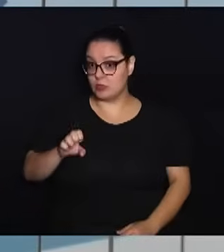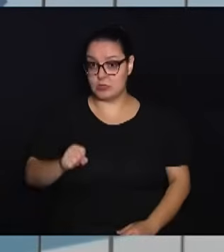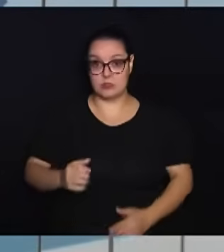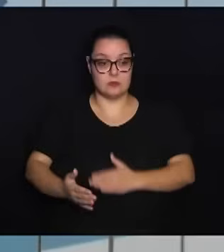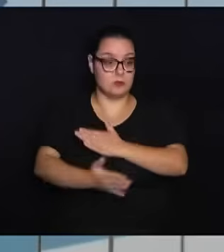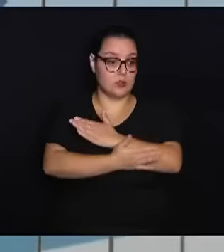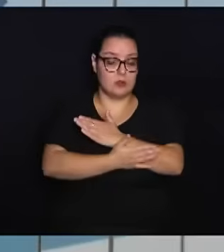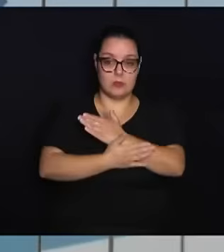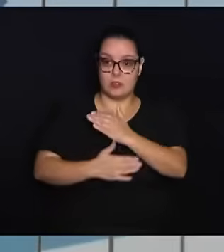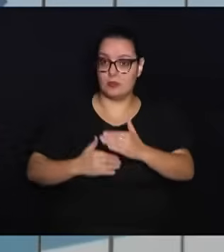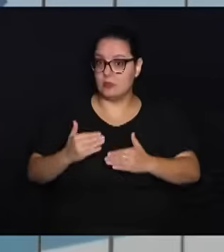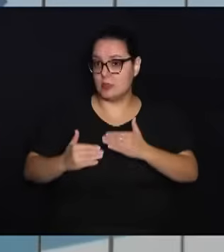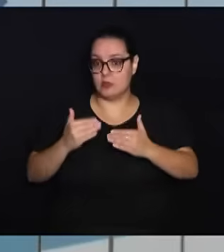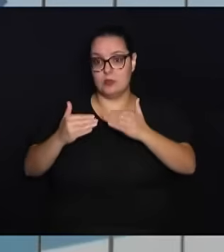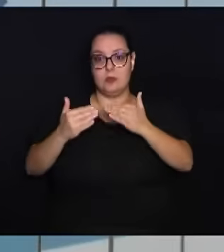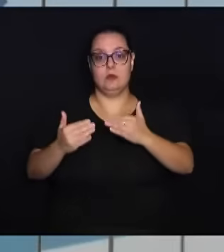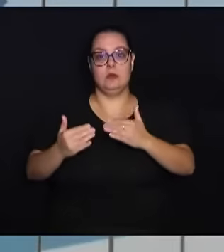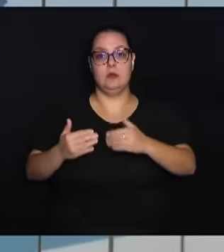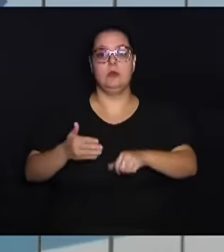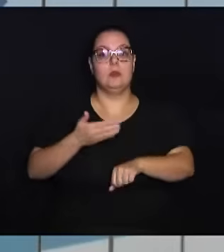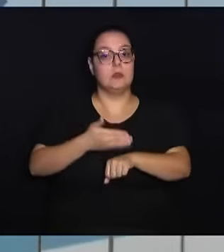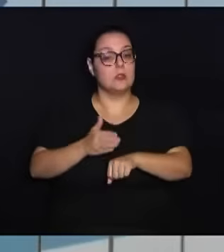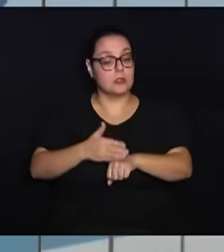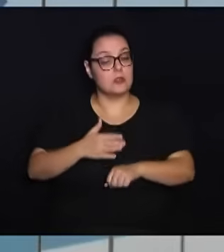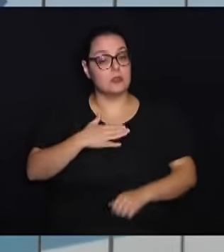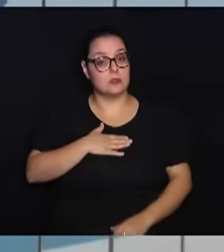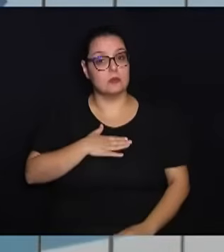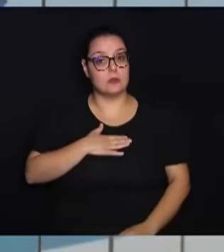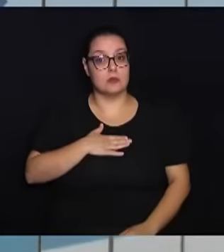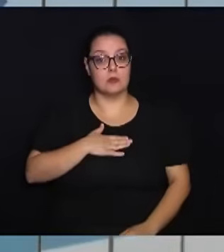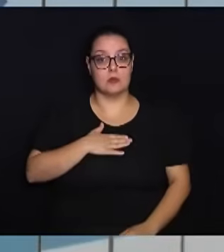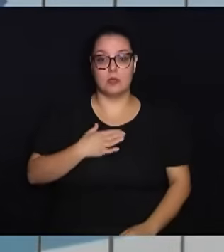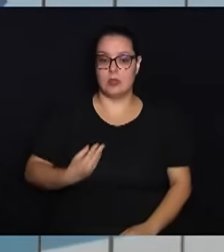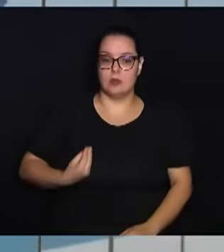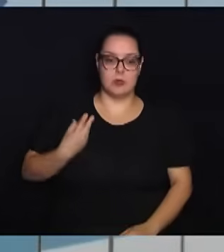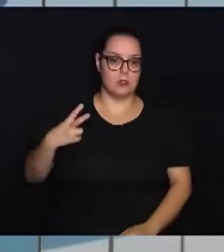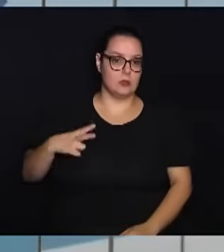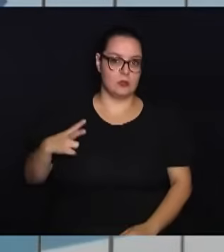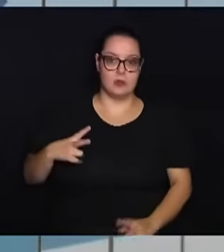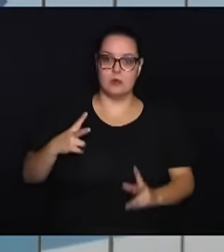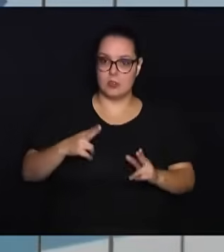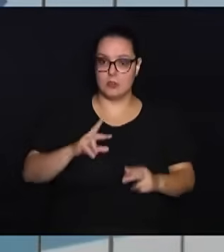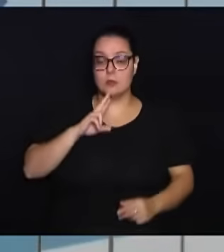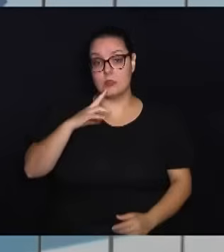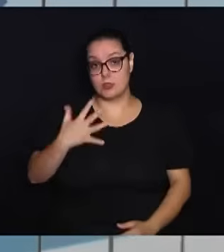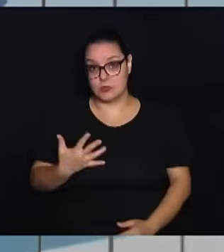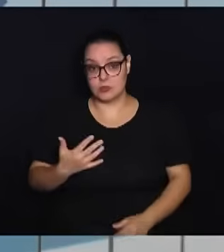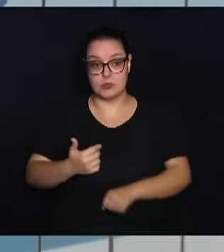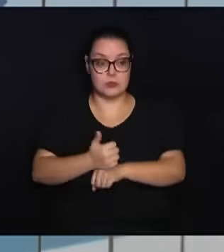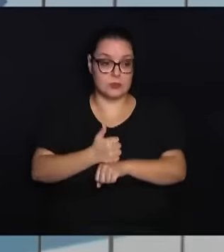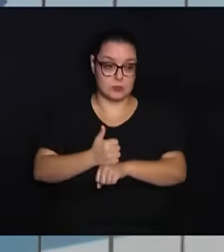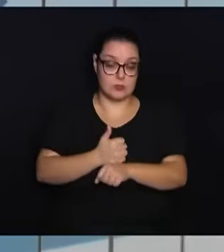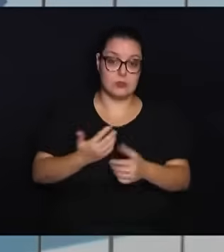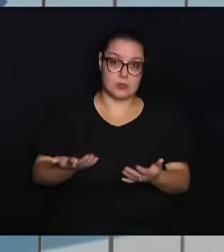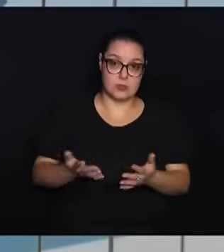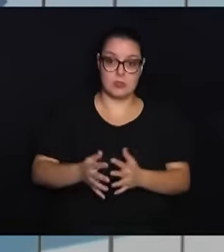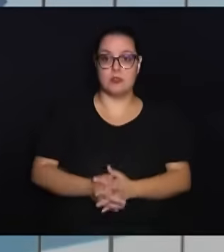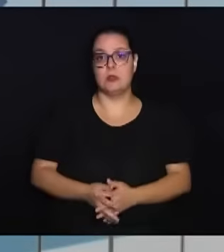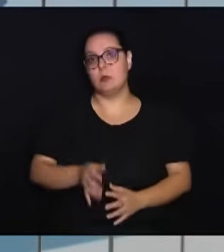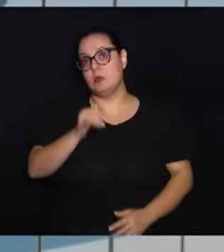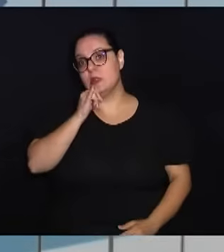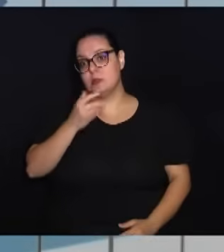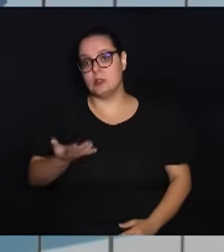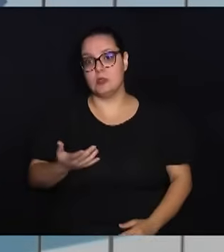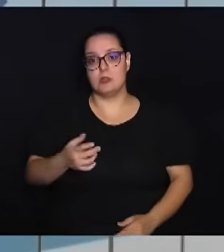ajudaram muito, assim, que me treinaram, tanto para a vida pessoal quanto para os resultados profissionais, né? Então, por exemplo, eu